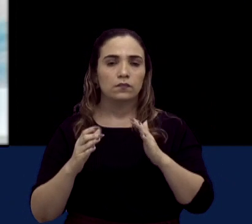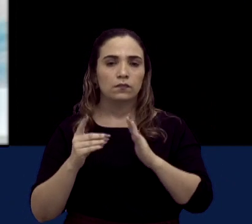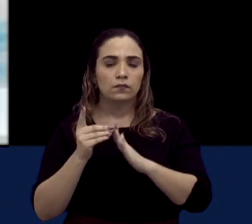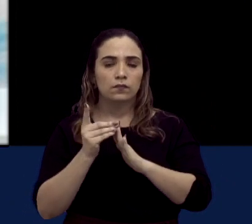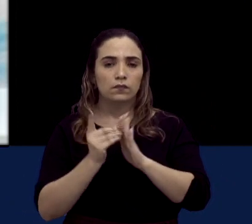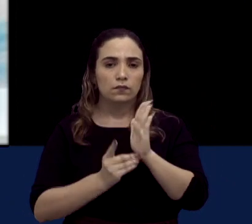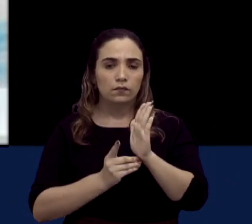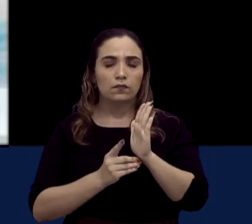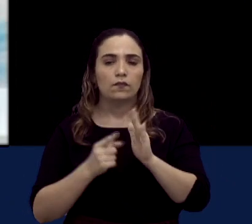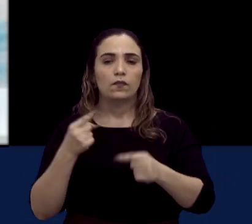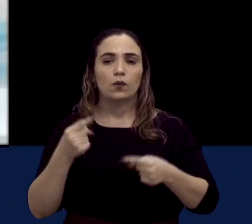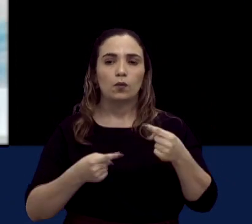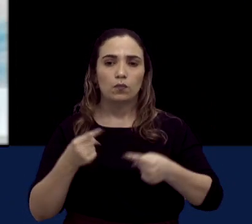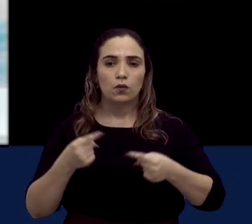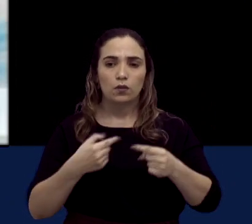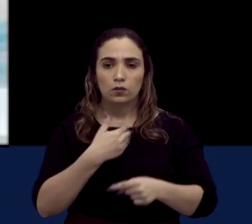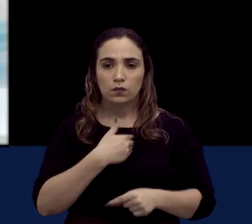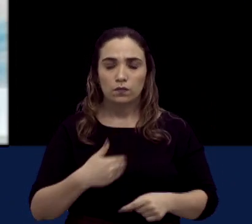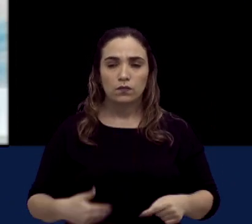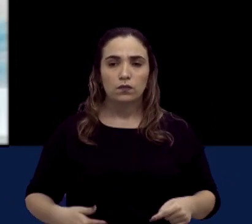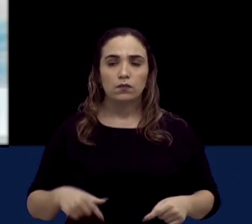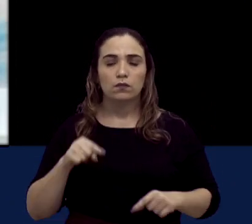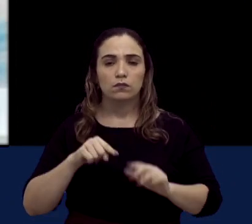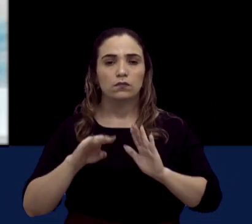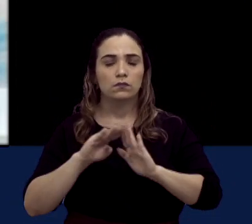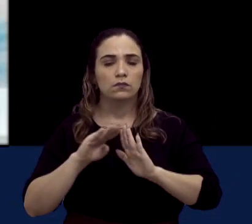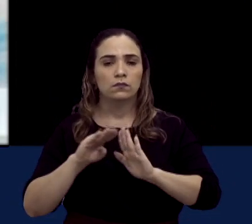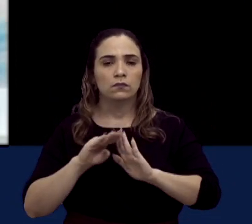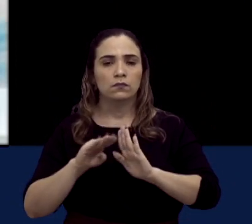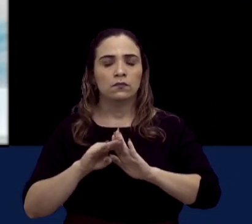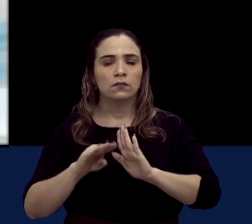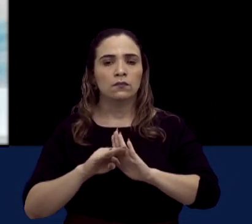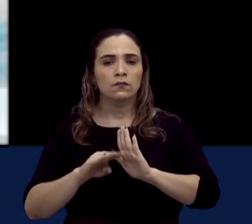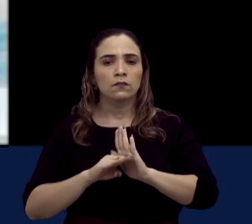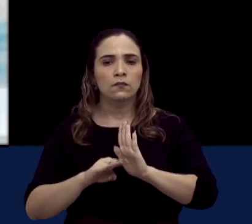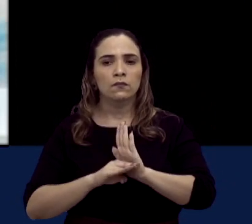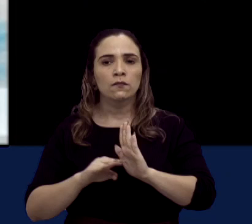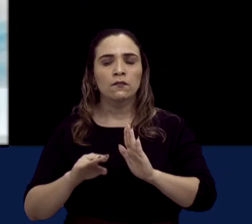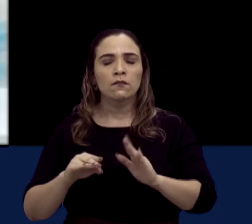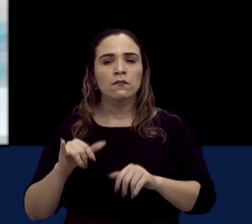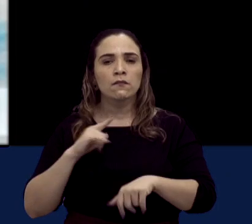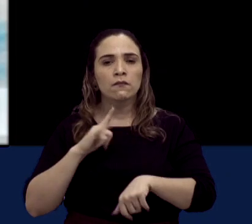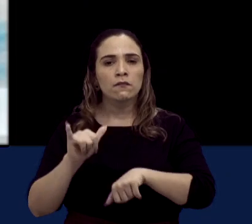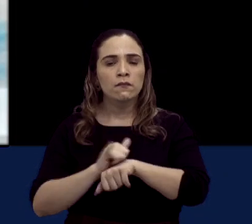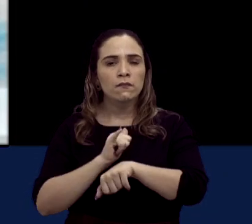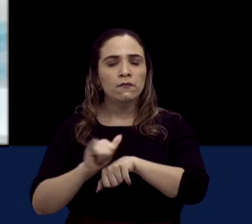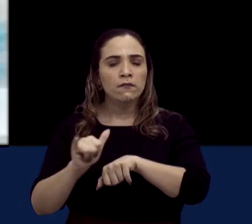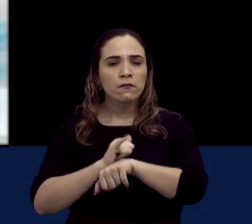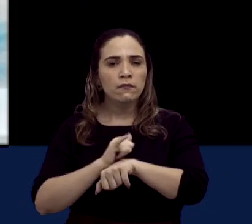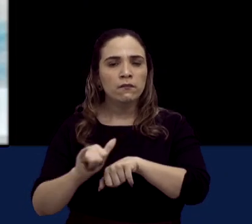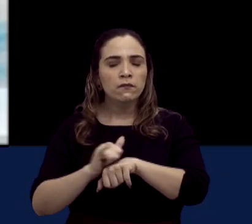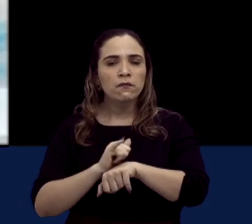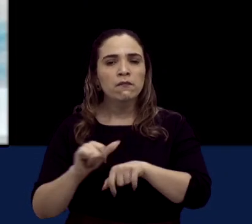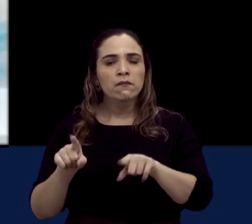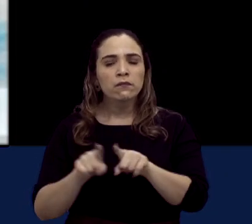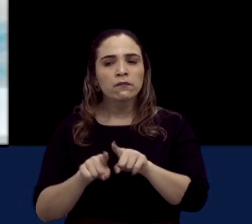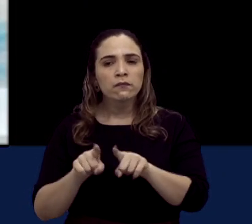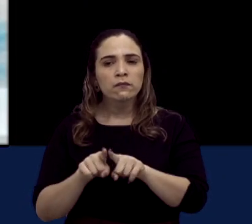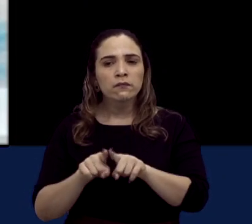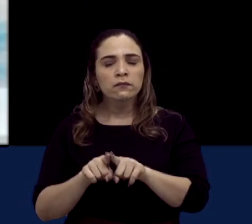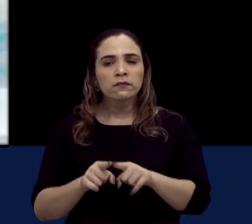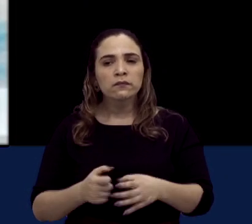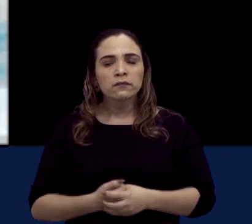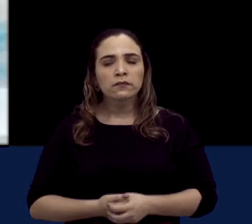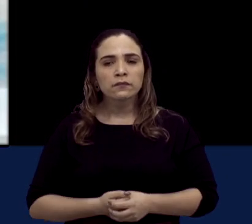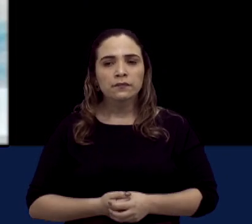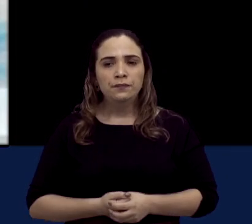diretrizes, das políticas, nessa formulação, né, mais estratégica, e deixar o operacional,